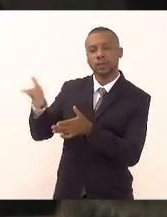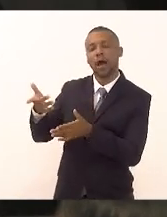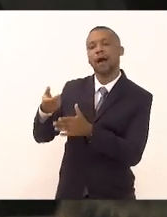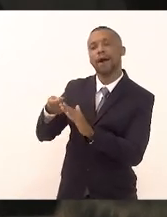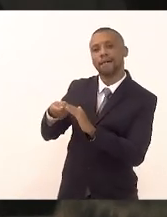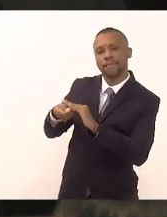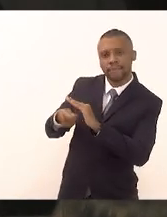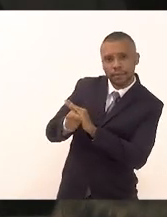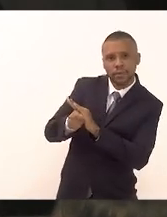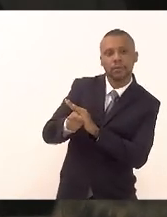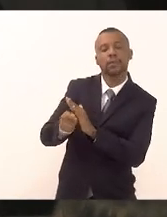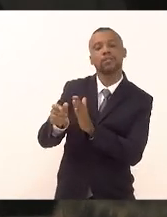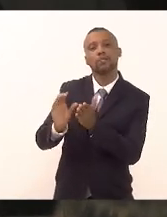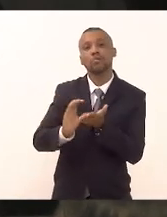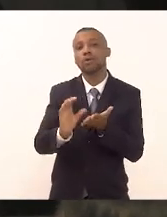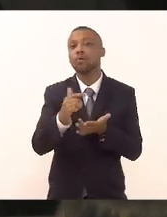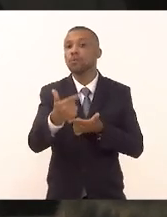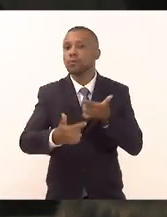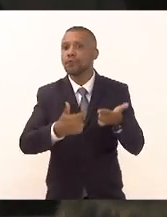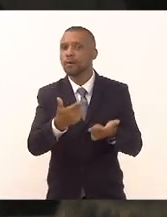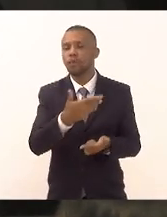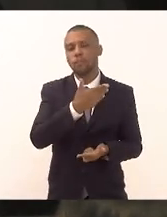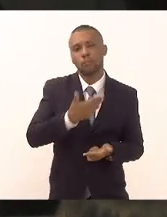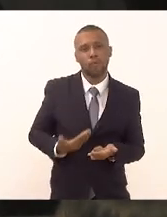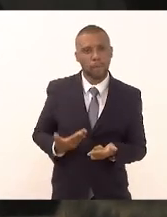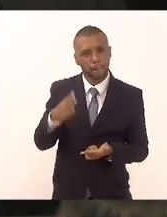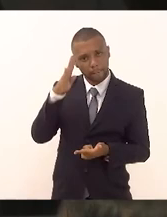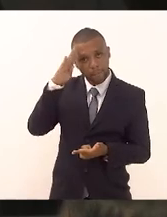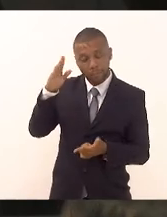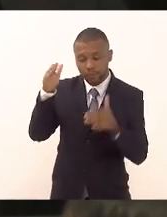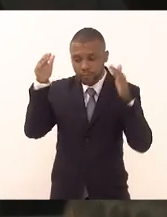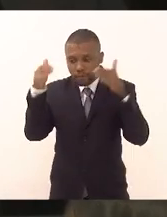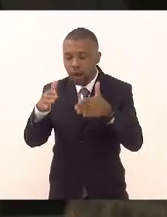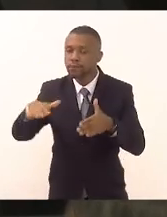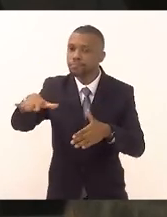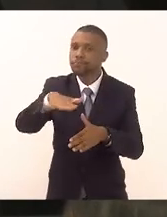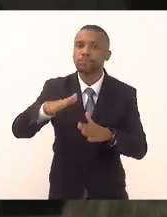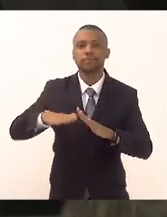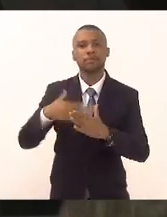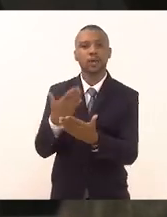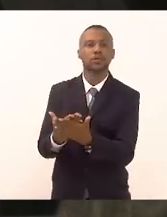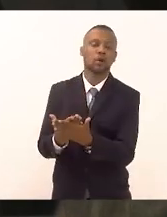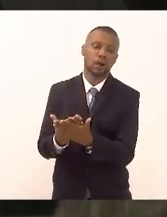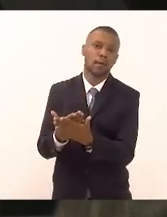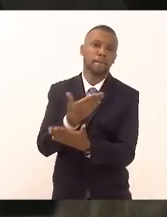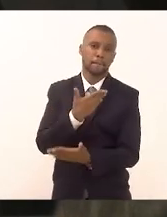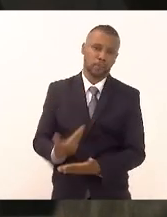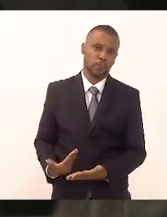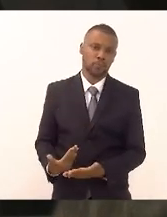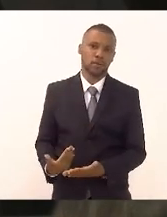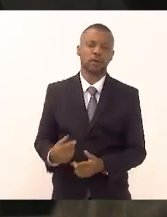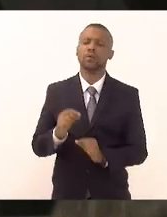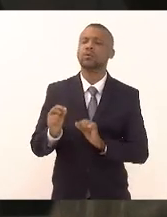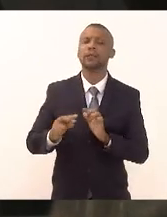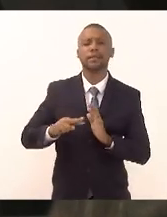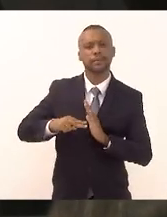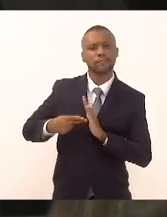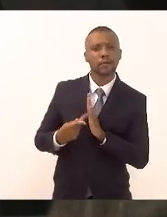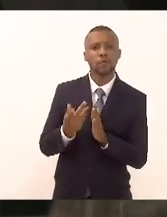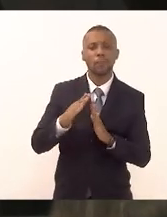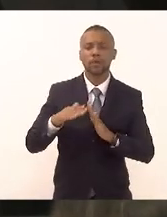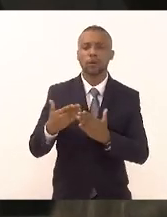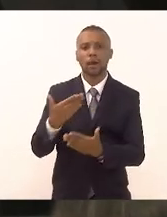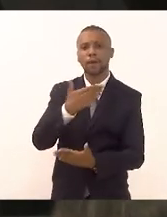custeiam os serviços públicos, entre eles os serviços prestados pelas escolas públicas. E o que significa uma escola